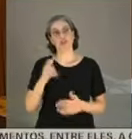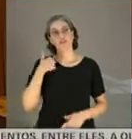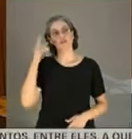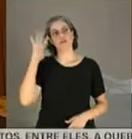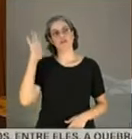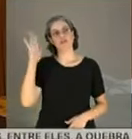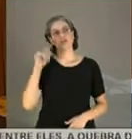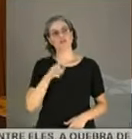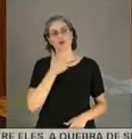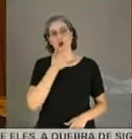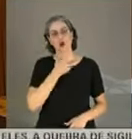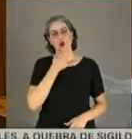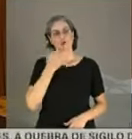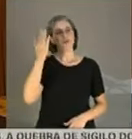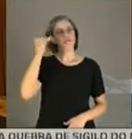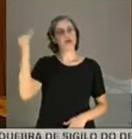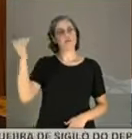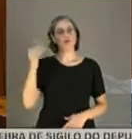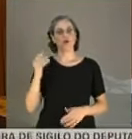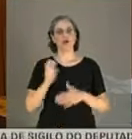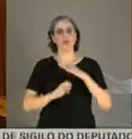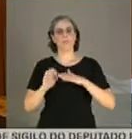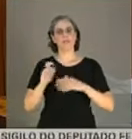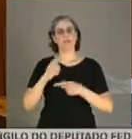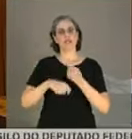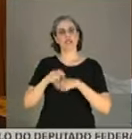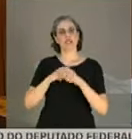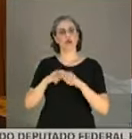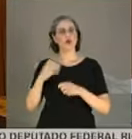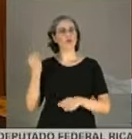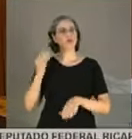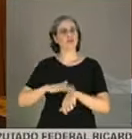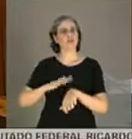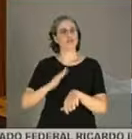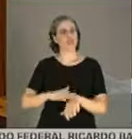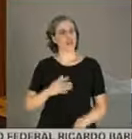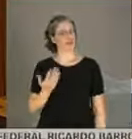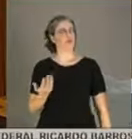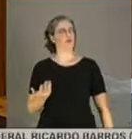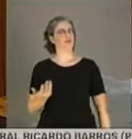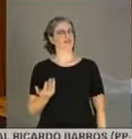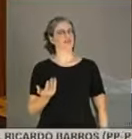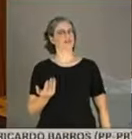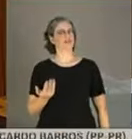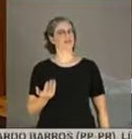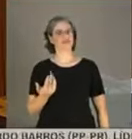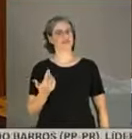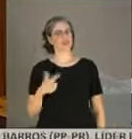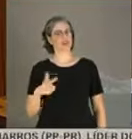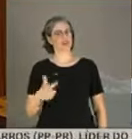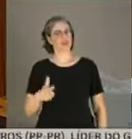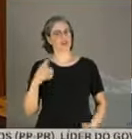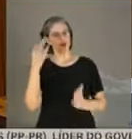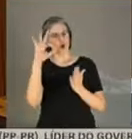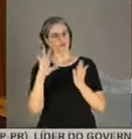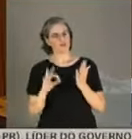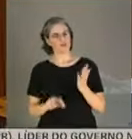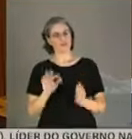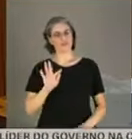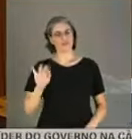imaginando, vossa senhoria, um homem de sucesso, empresário de tanto tempo, não fazendo uma mínima secagem de que esse